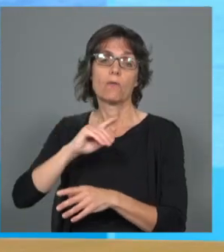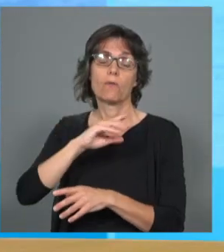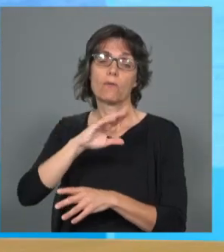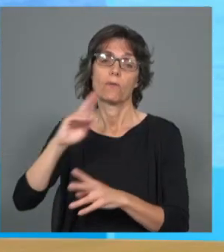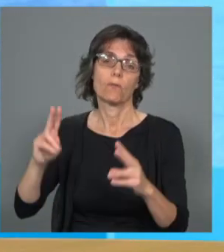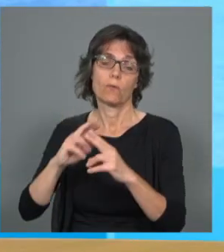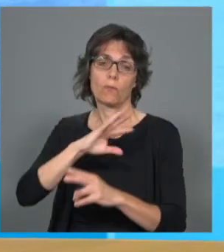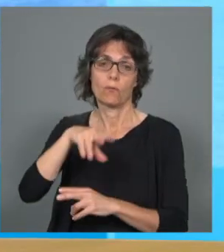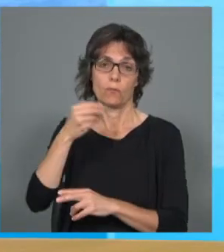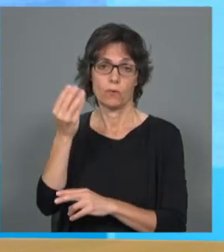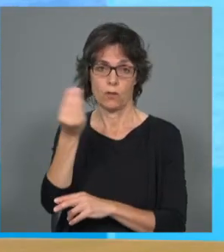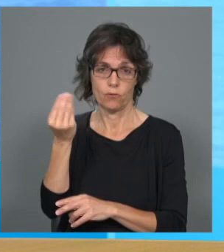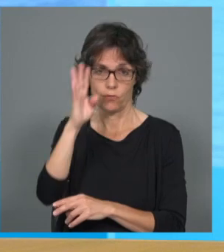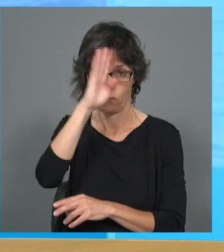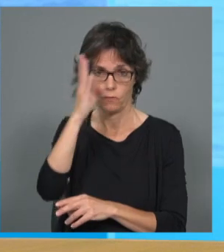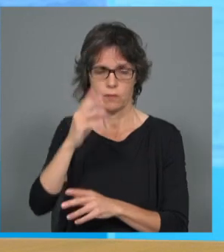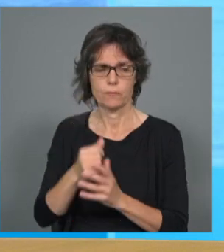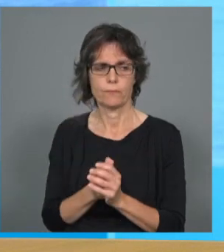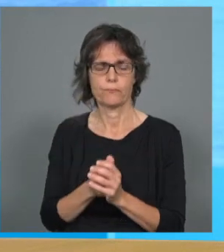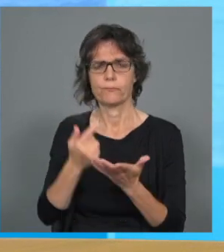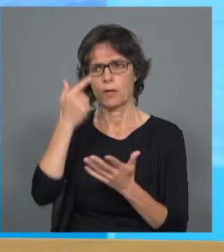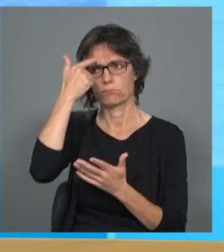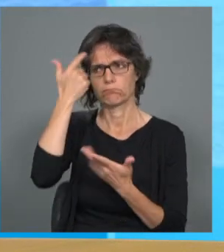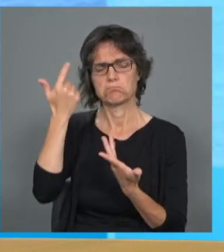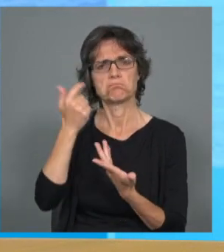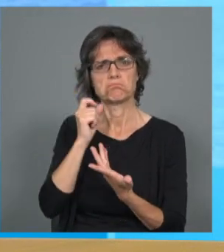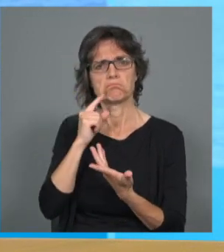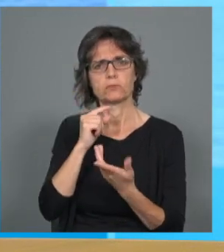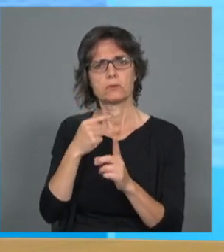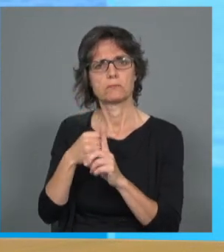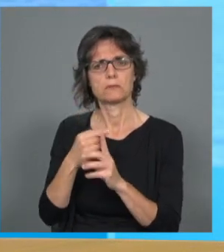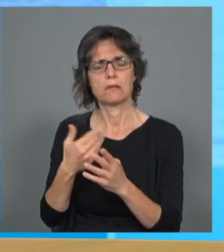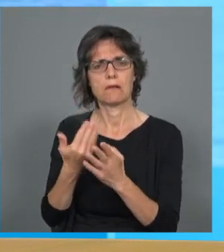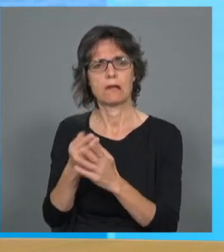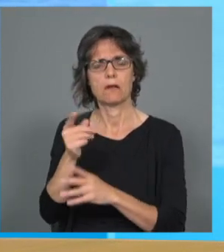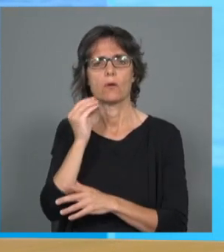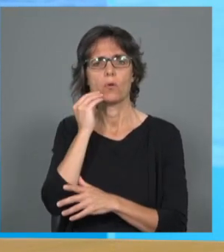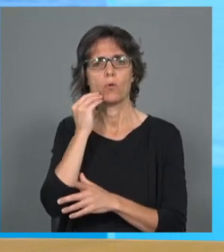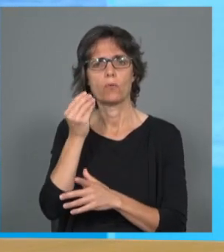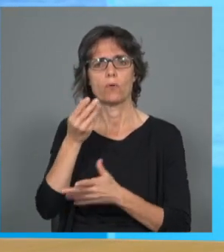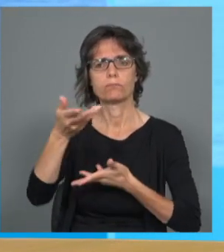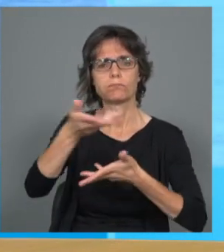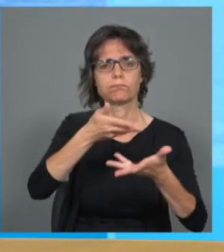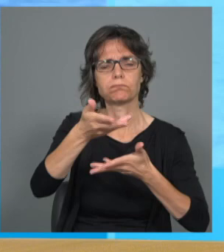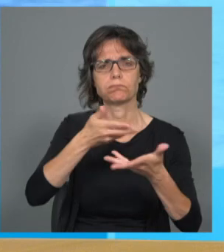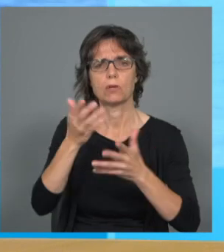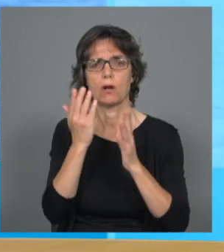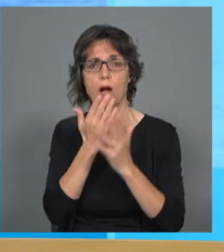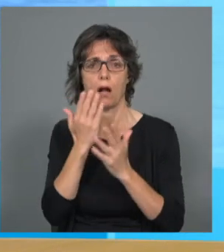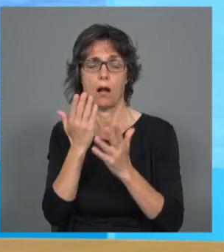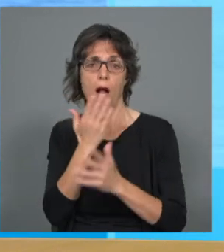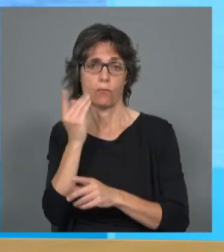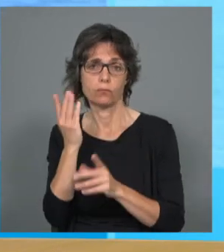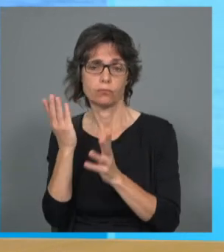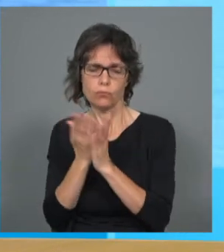ser interessante para todos, e mais do que interessante, produtivo e positivo para todos, irmos ao encontro de estudantes de comunicação social e